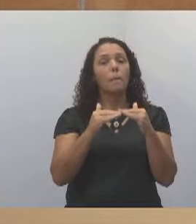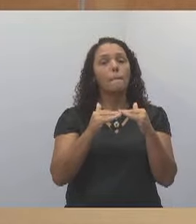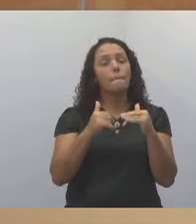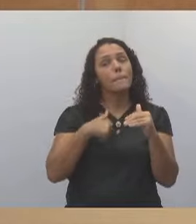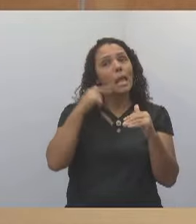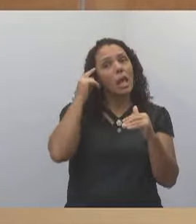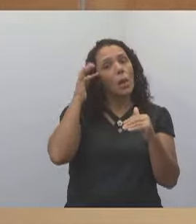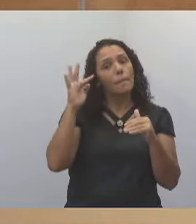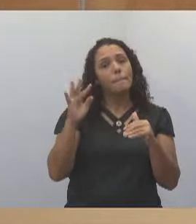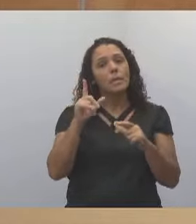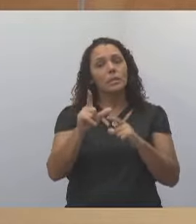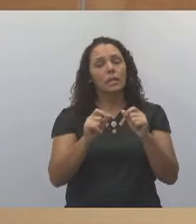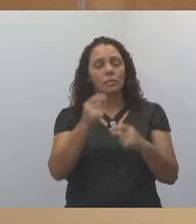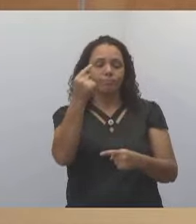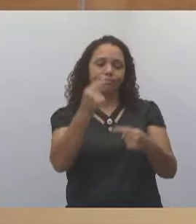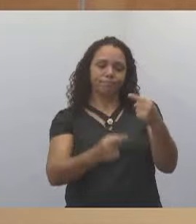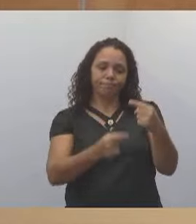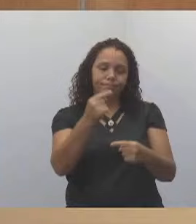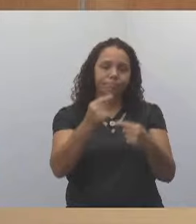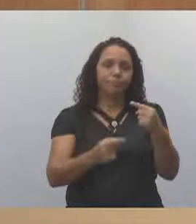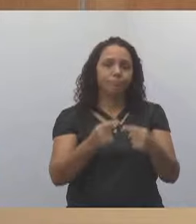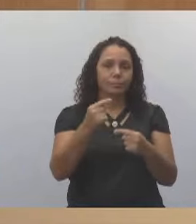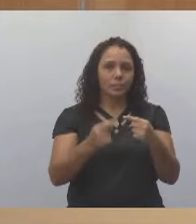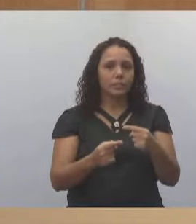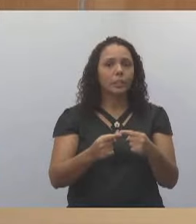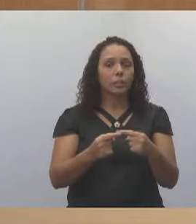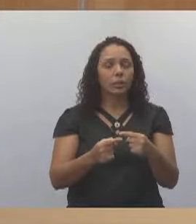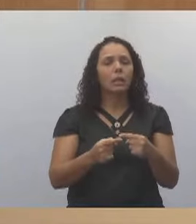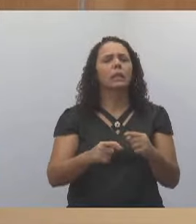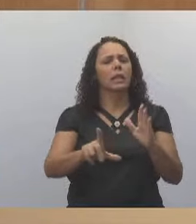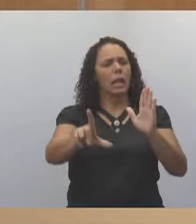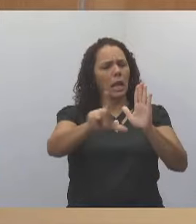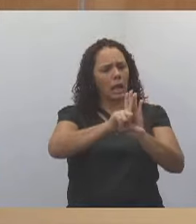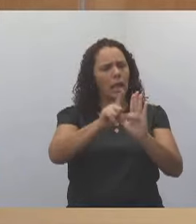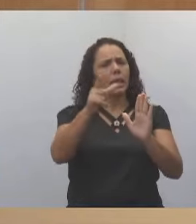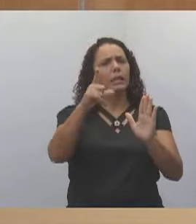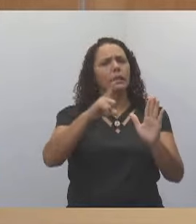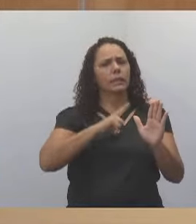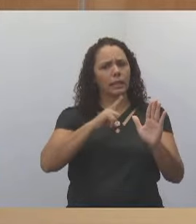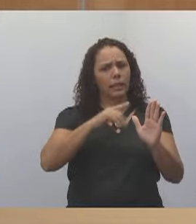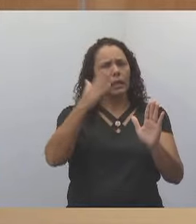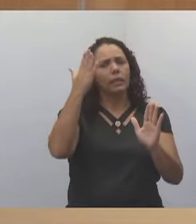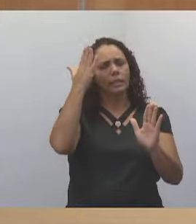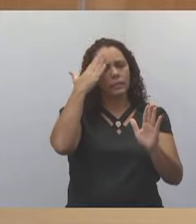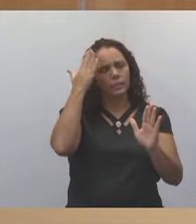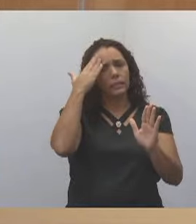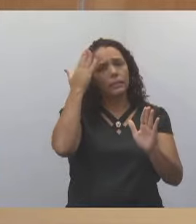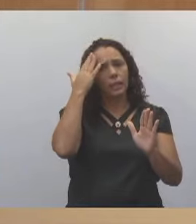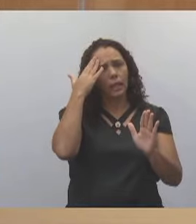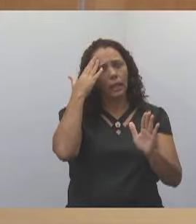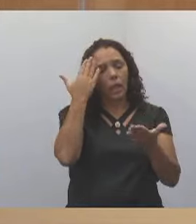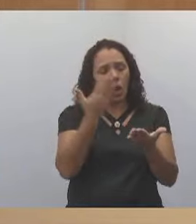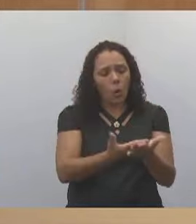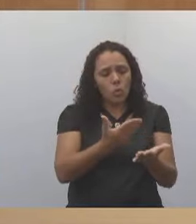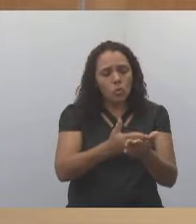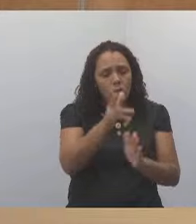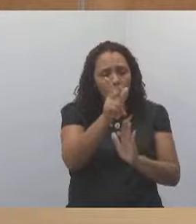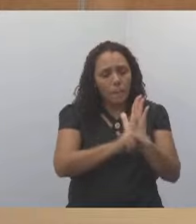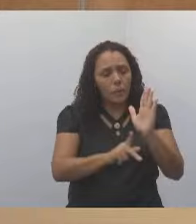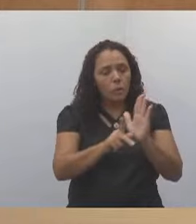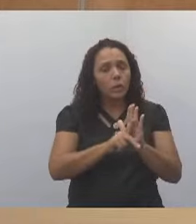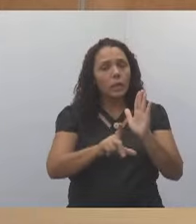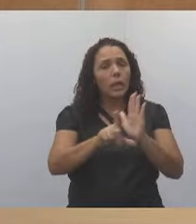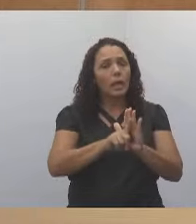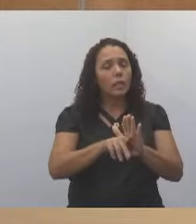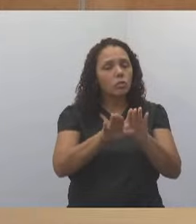isso torna-se uma discussão. A gente sabe que tem uma legislação, eu estava estudando o projeto, a gente vê que a legislação de trânsito,